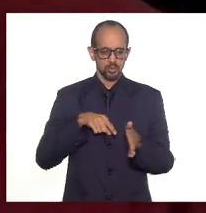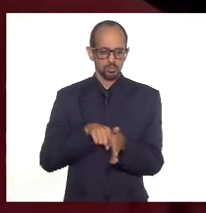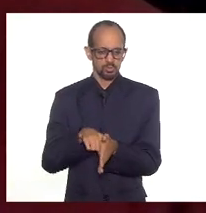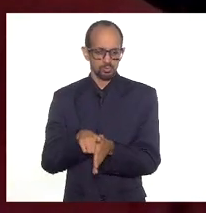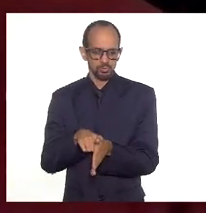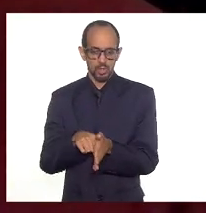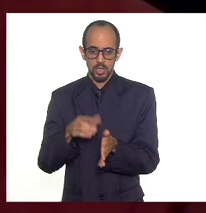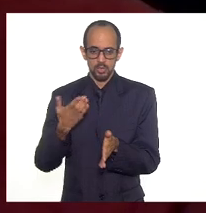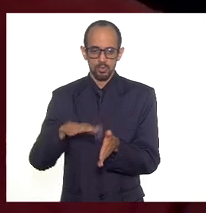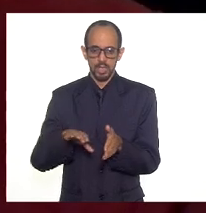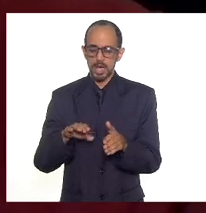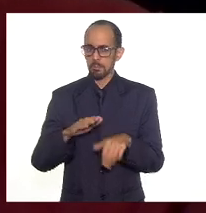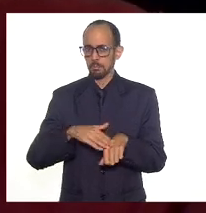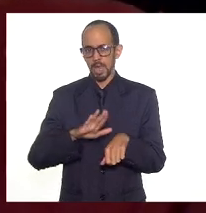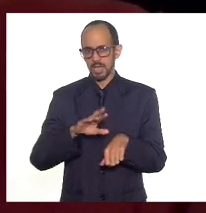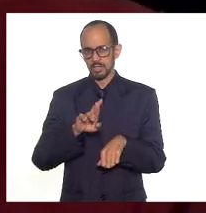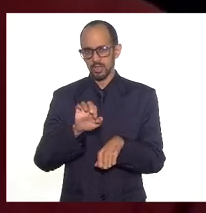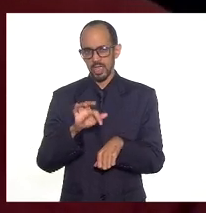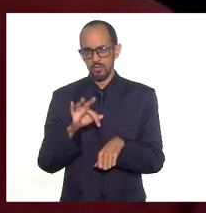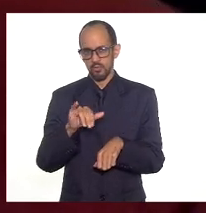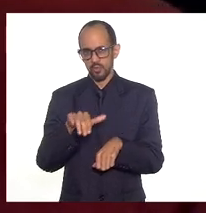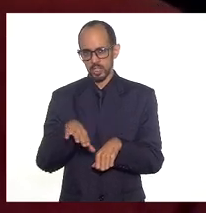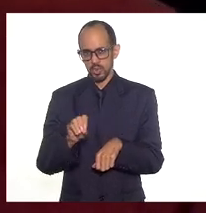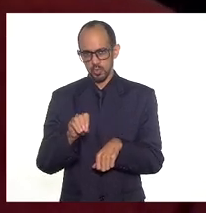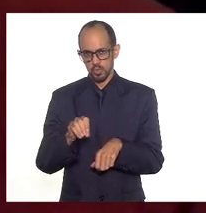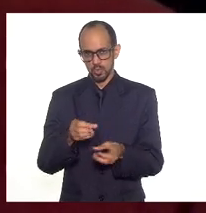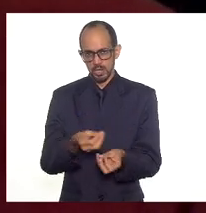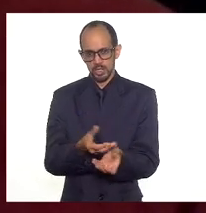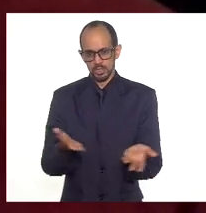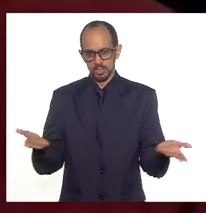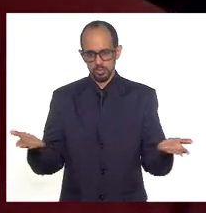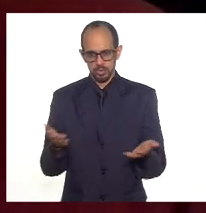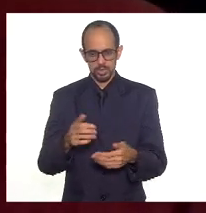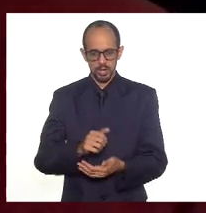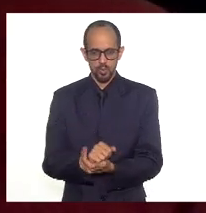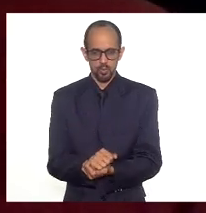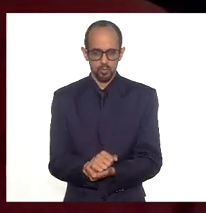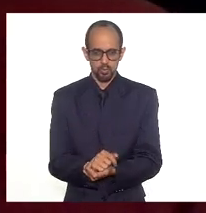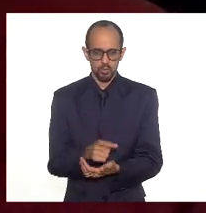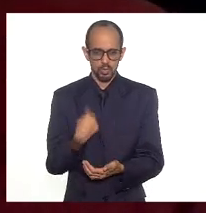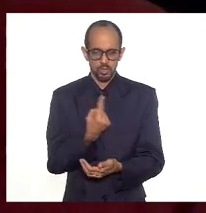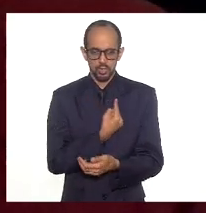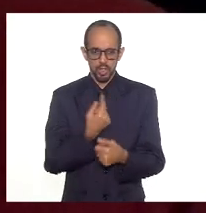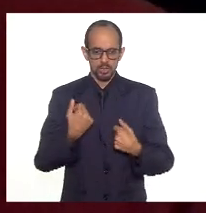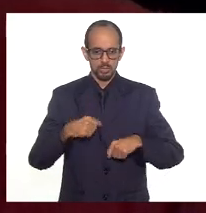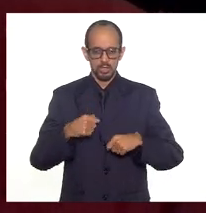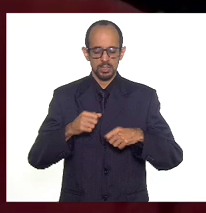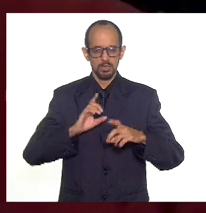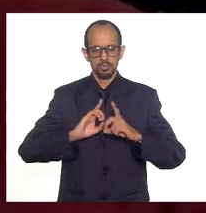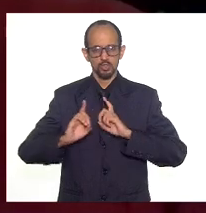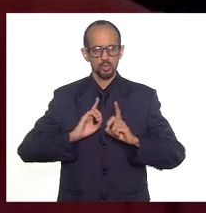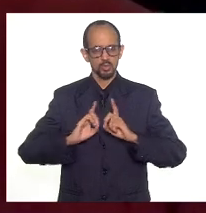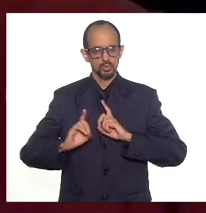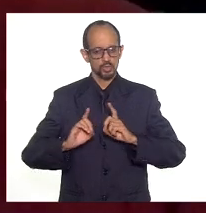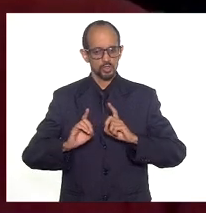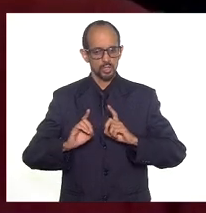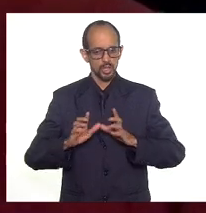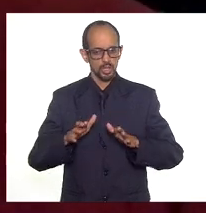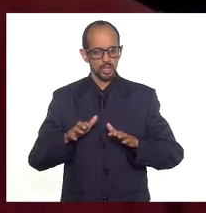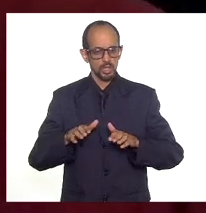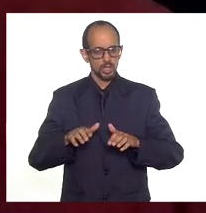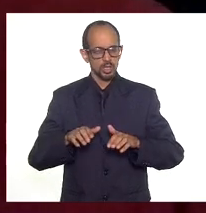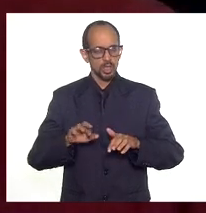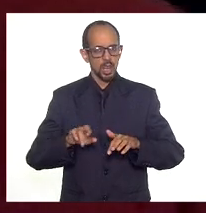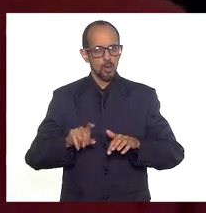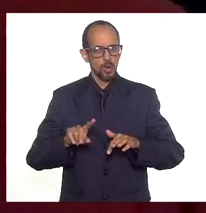no refino e nem na distribuição, né? E acredito que a gente tem que estar discutindo melhor isso, e não